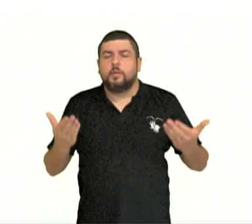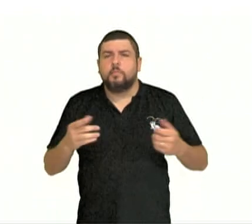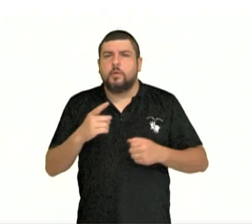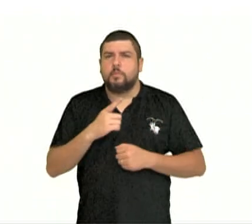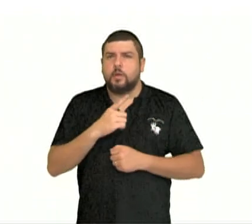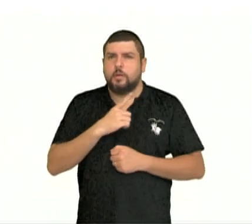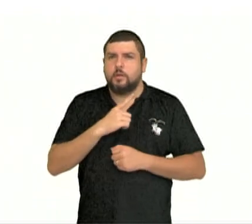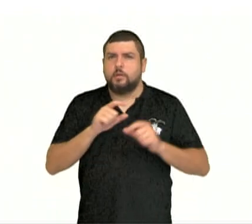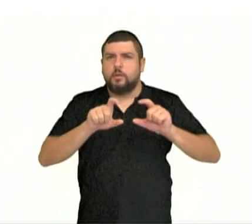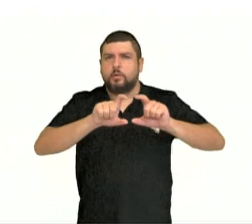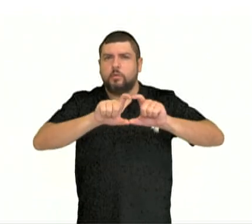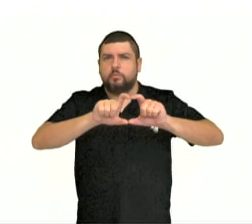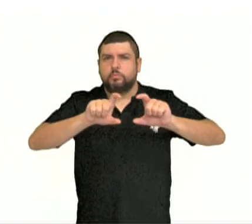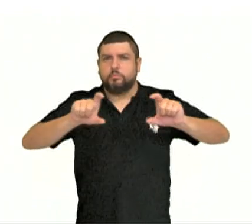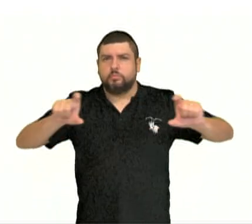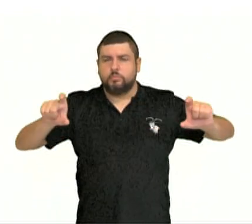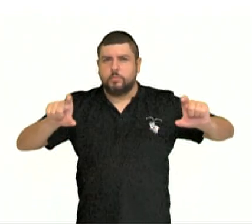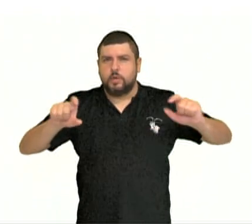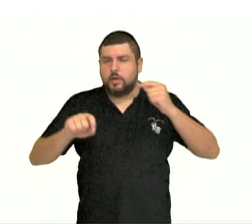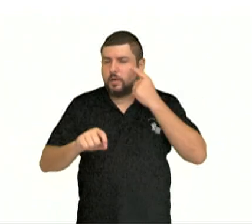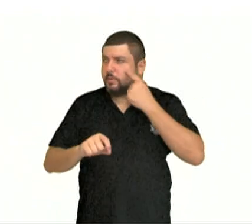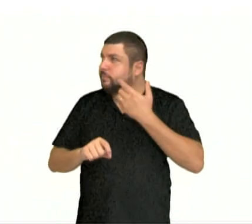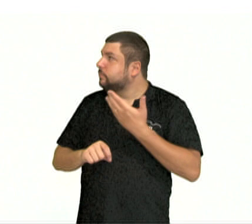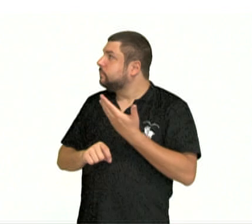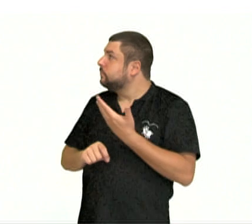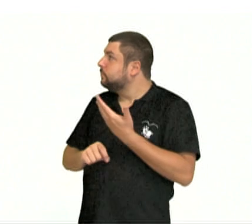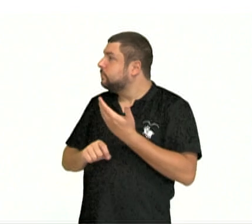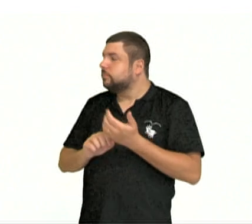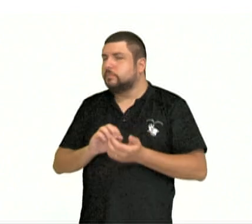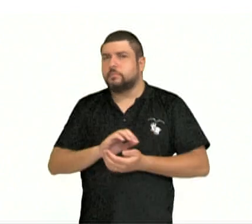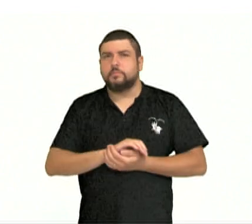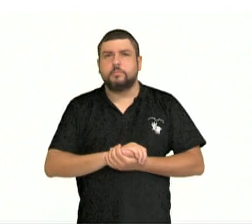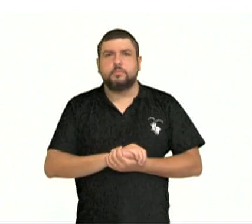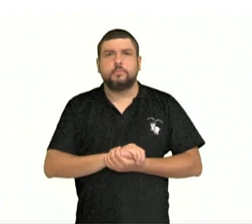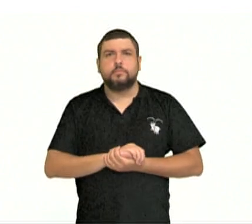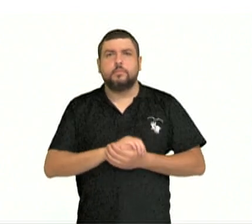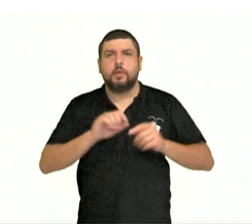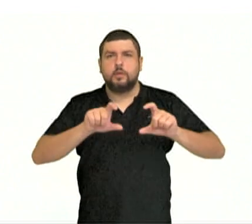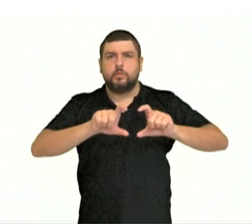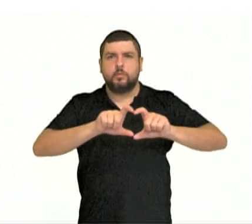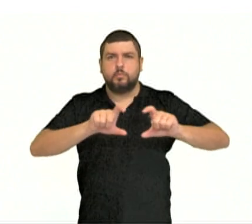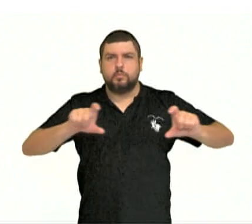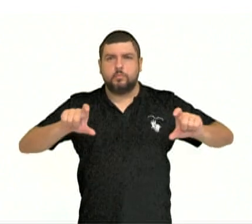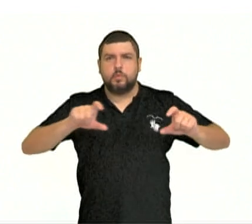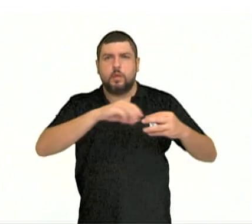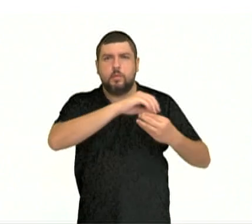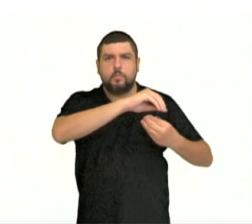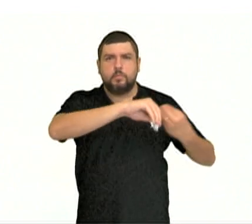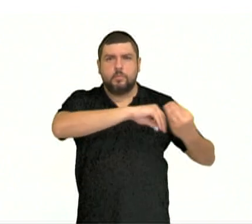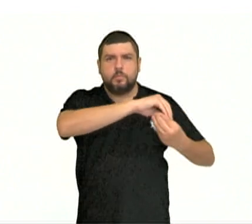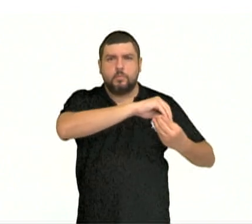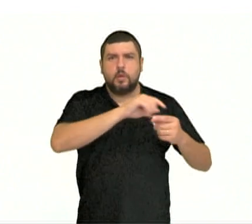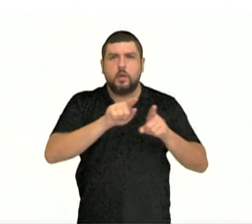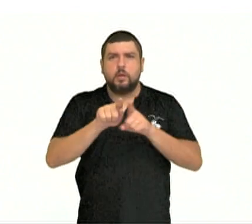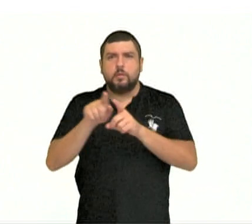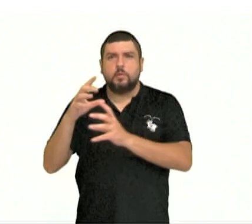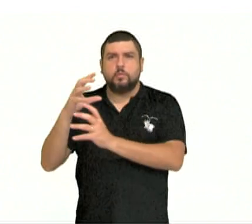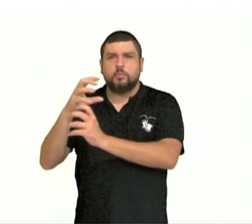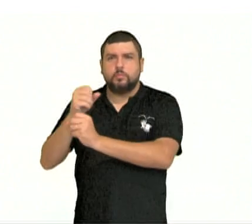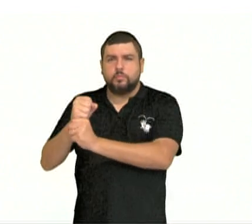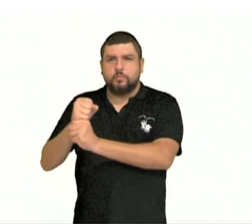uma equação que está demonstrando para nós o reagente e o produto, ok? Então esse primeiro